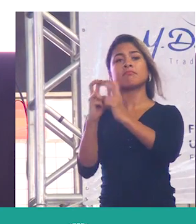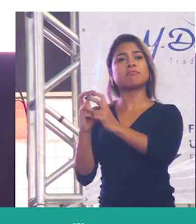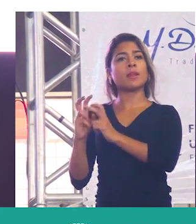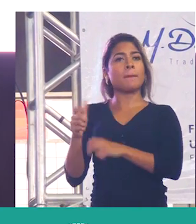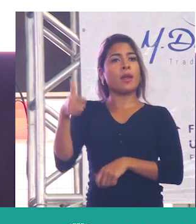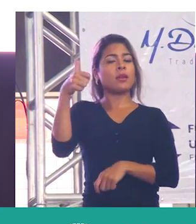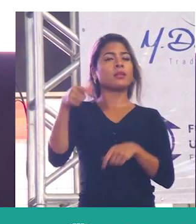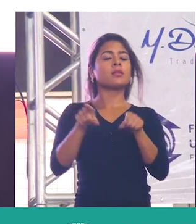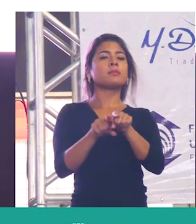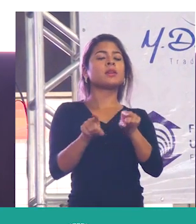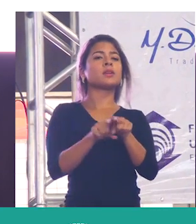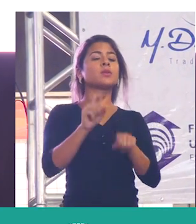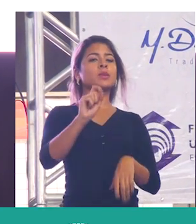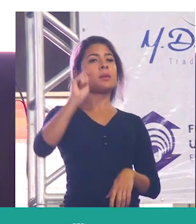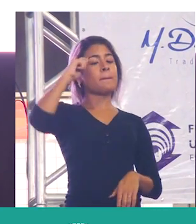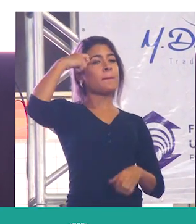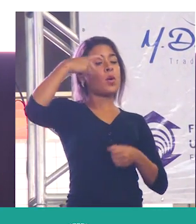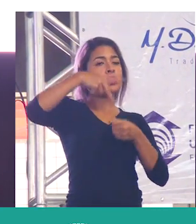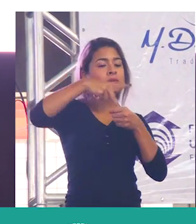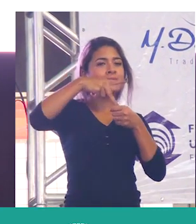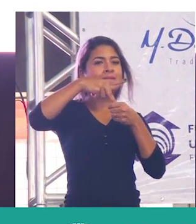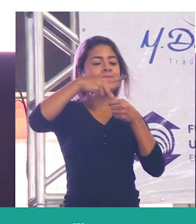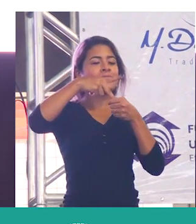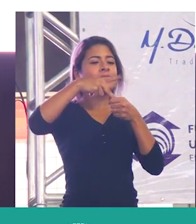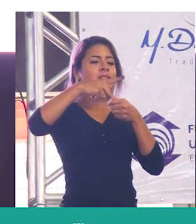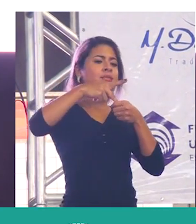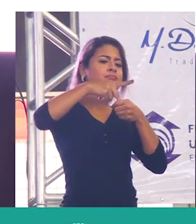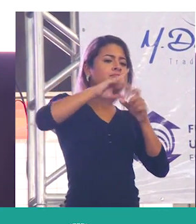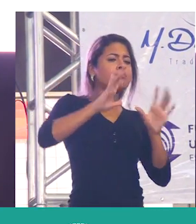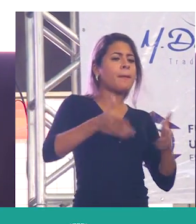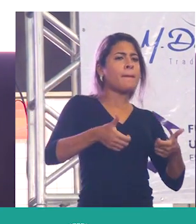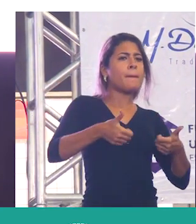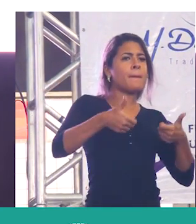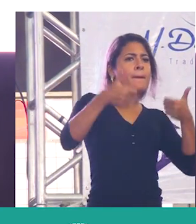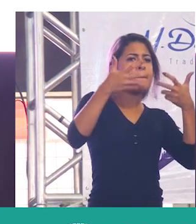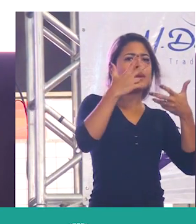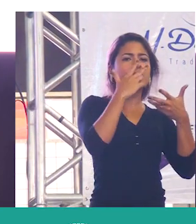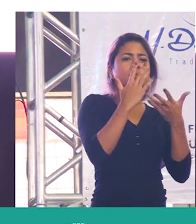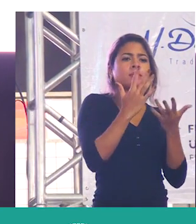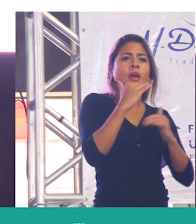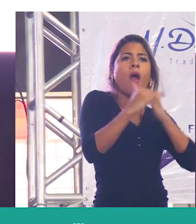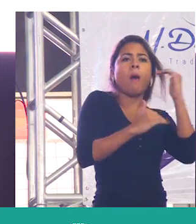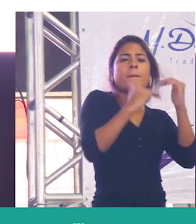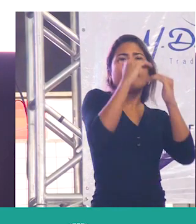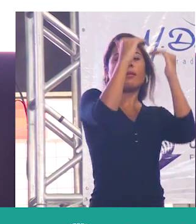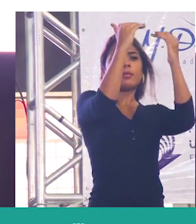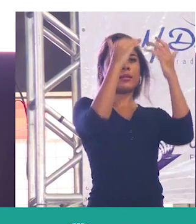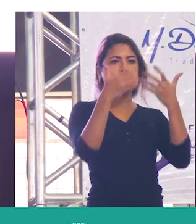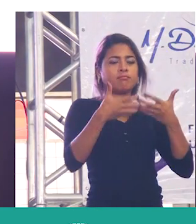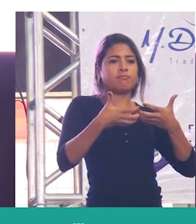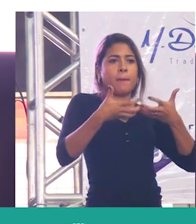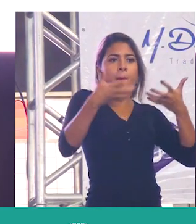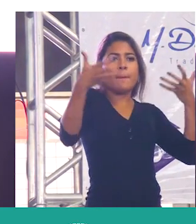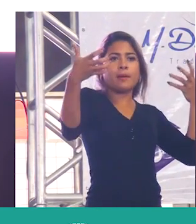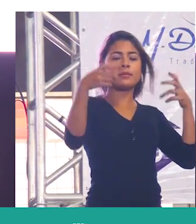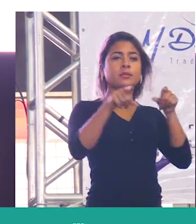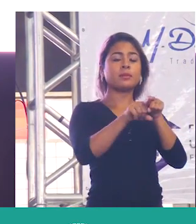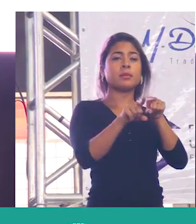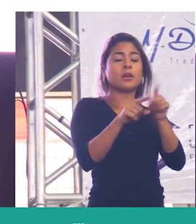de petróleo também vai aumentar muito. Ela vai sextuplicar. A construção